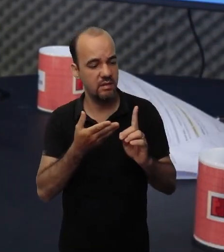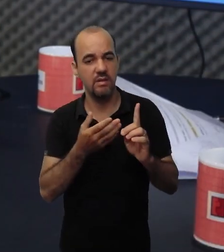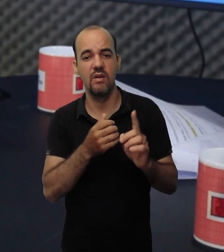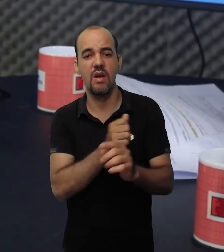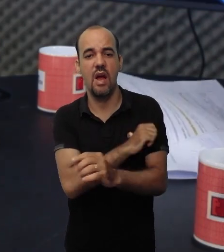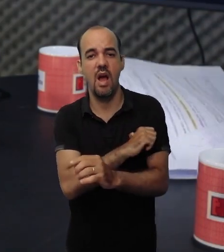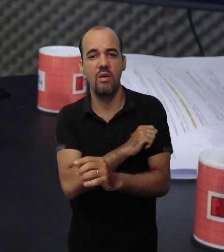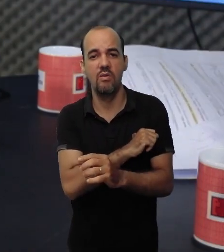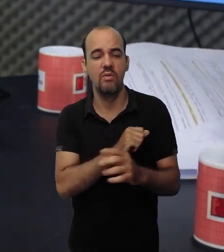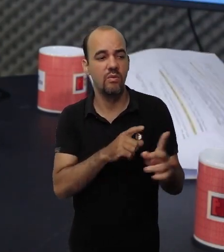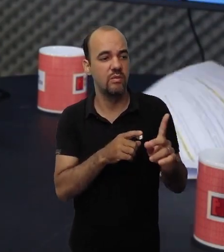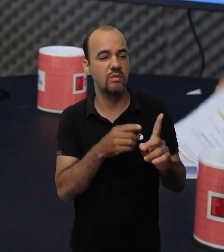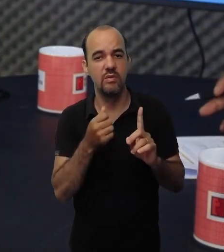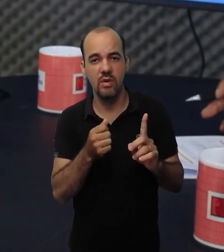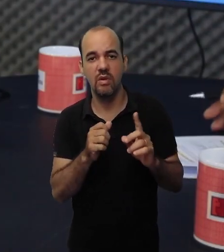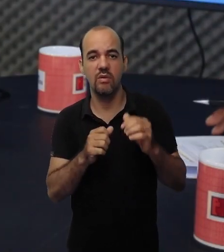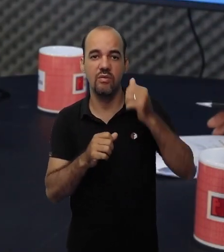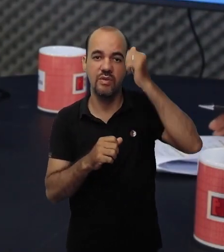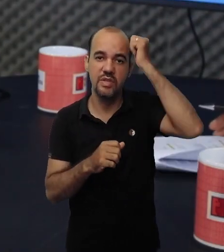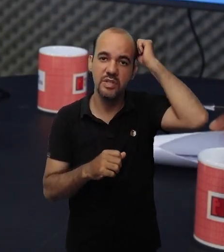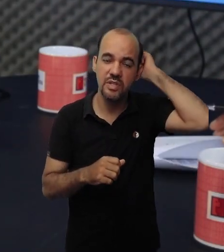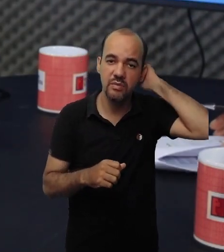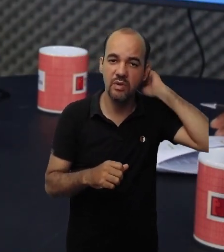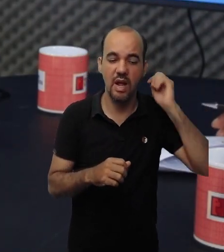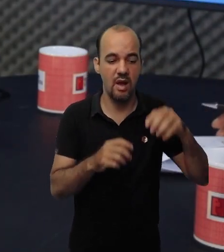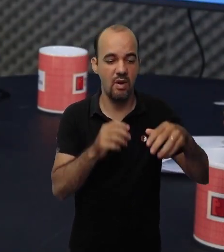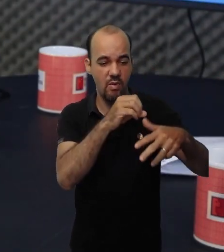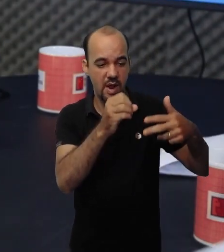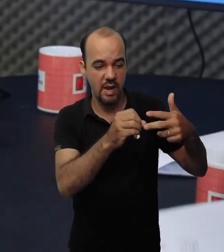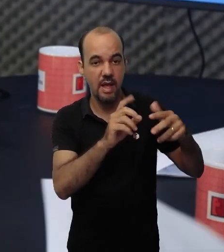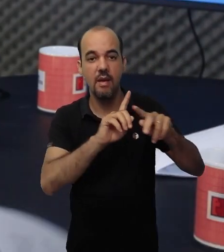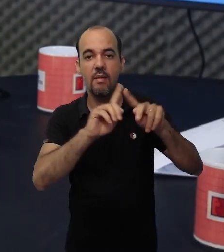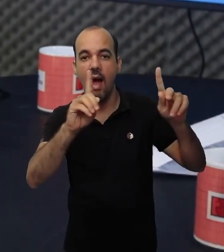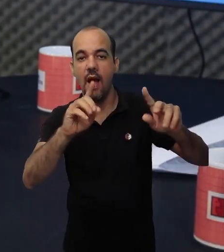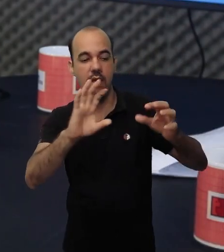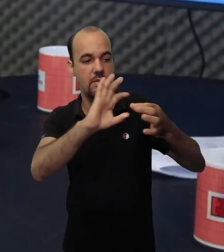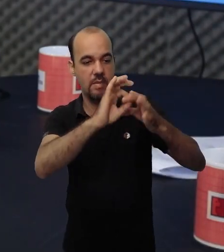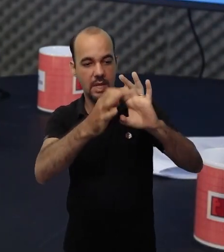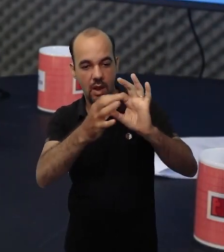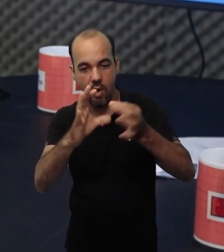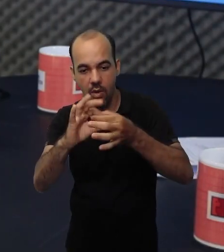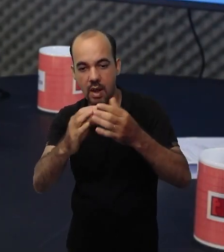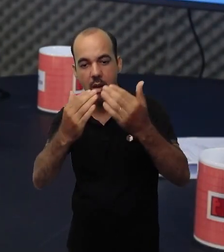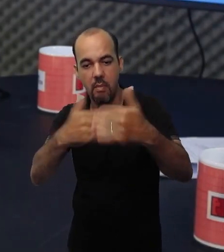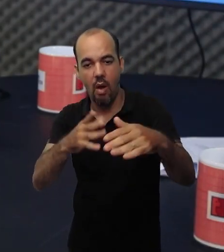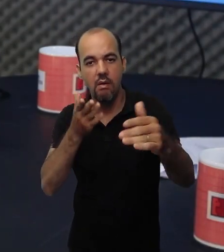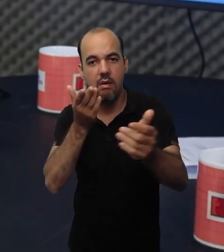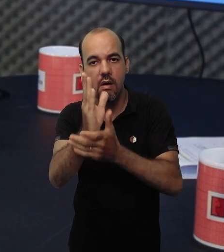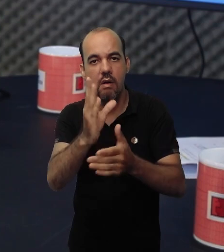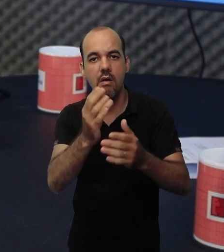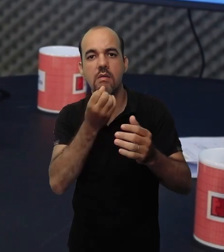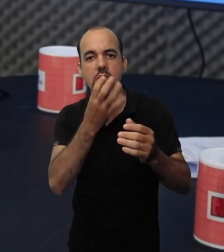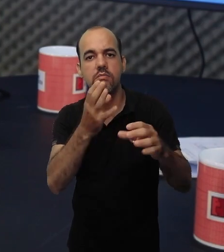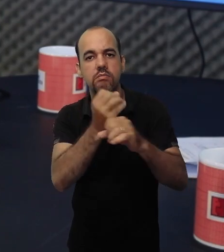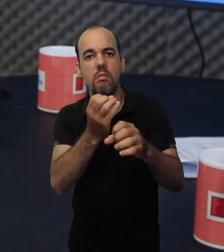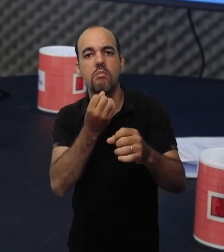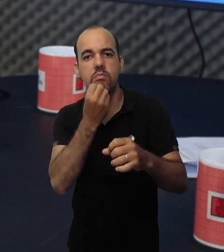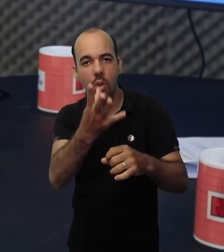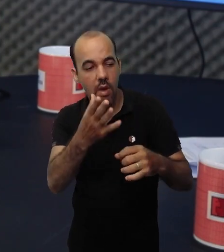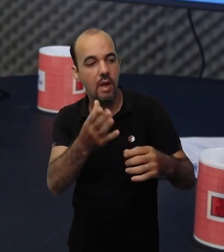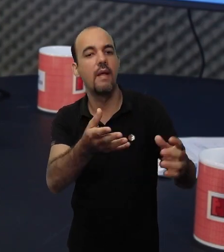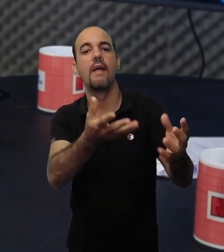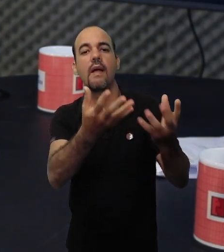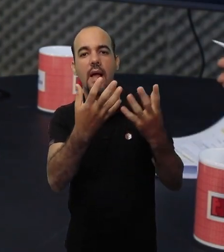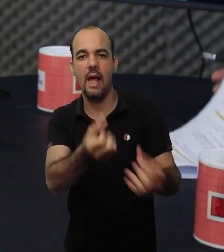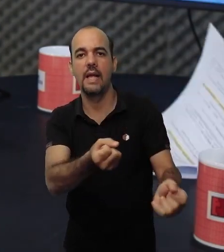ou o Enem, ele entra pela seleção através de medalhas olímpicas. Então, existe uma outra forma de ingresso em universidade,